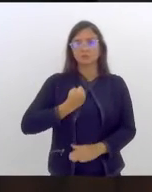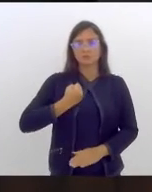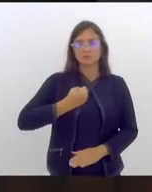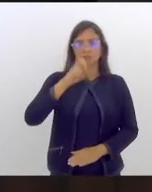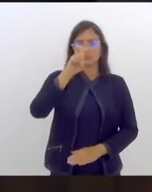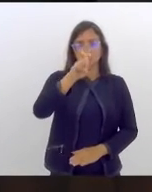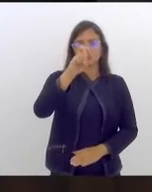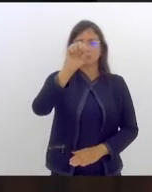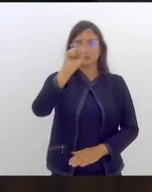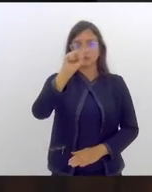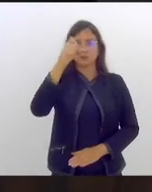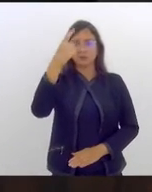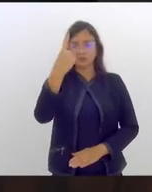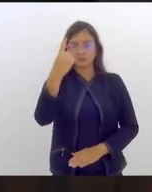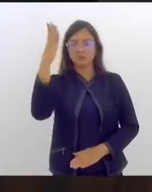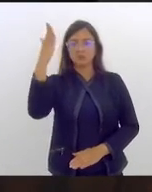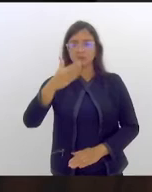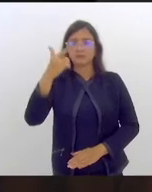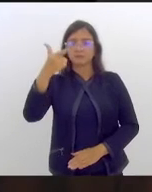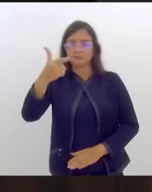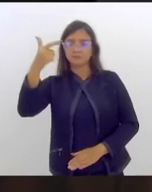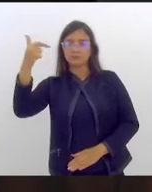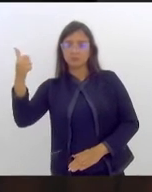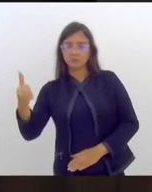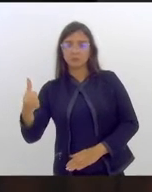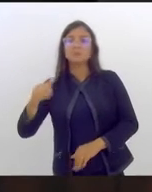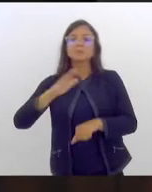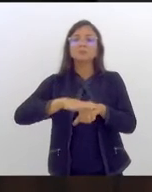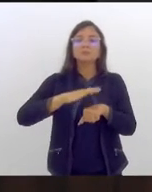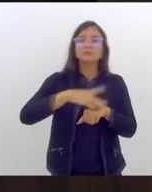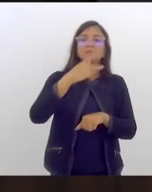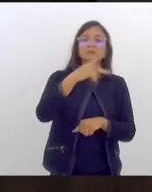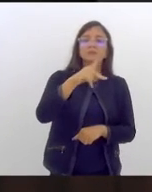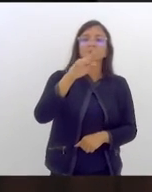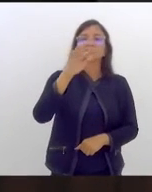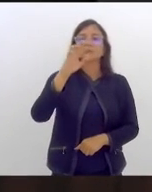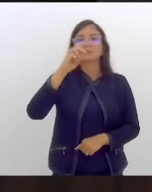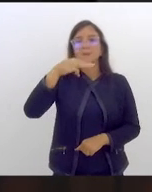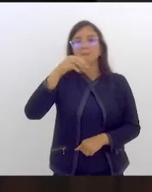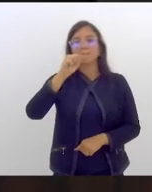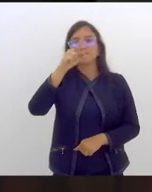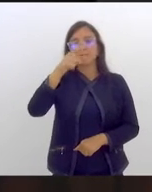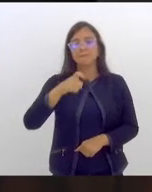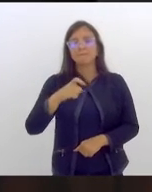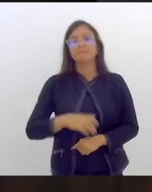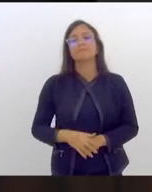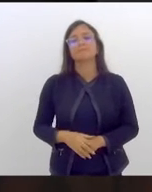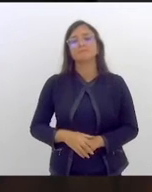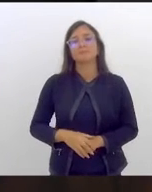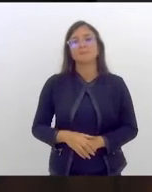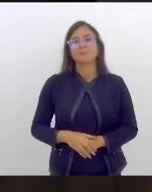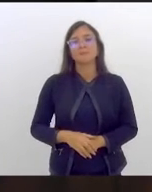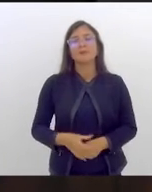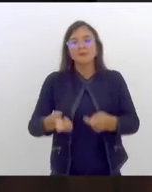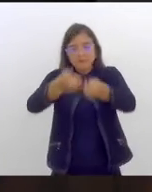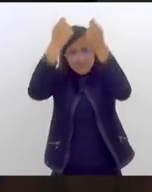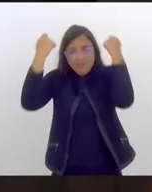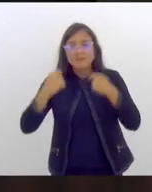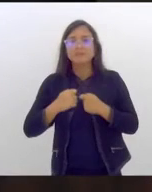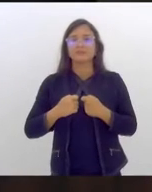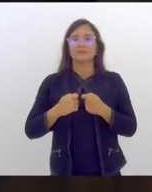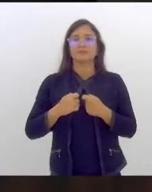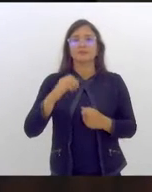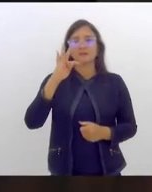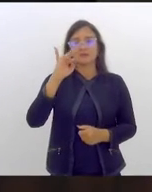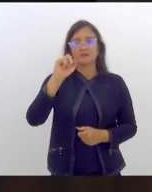581 de 21 de autoria dos deputados Marques Lemos que consegue medalha Tiradentes respectivo